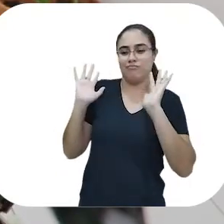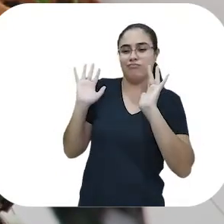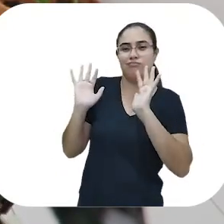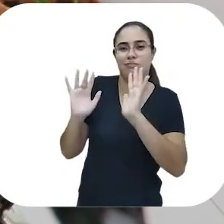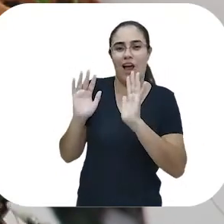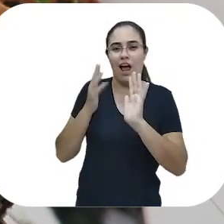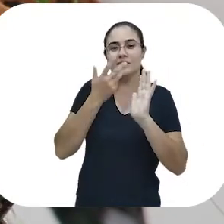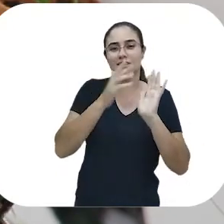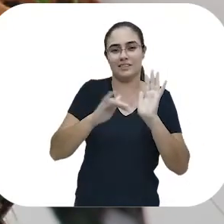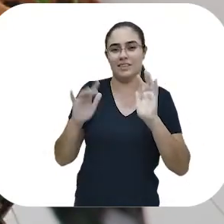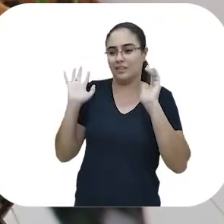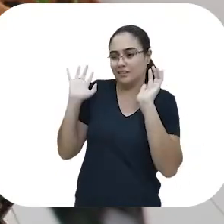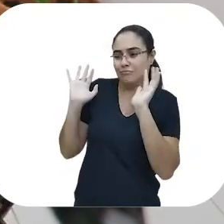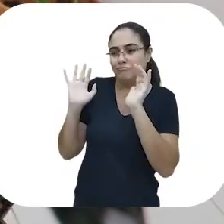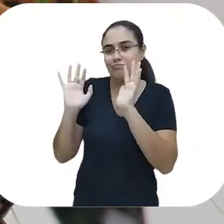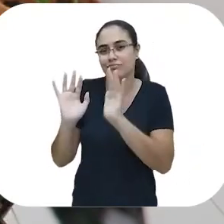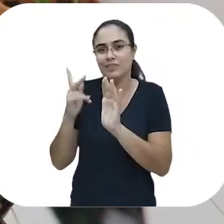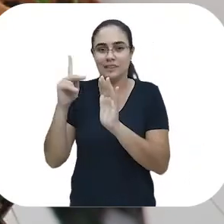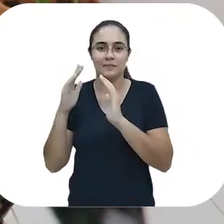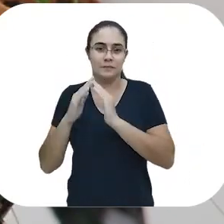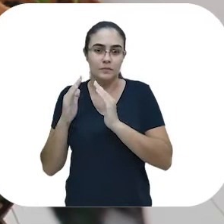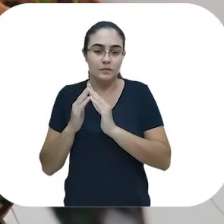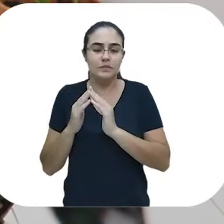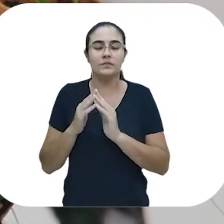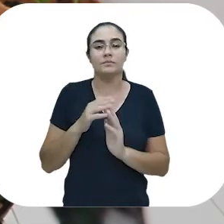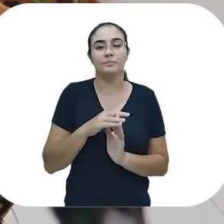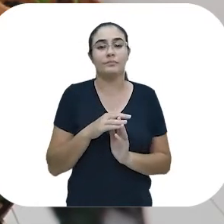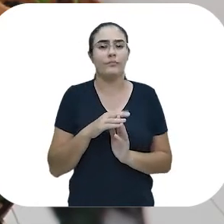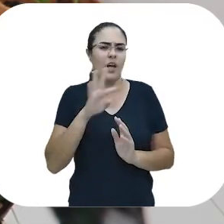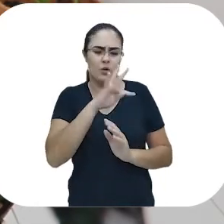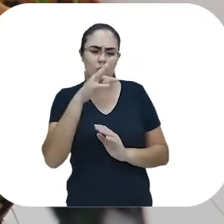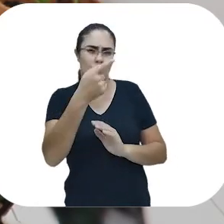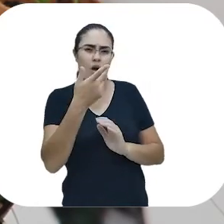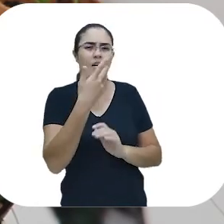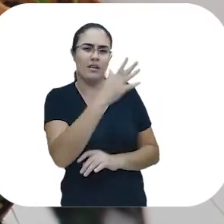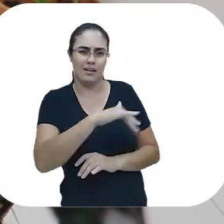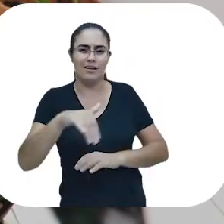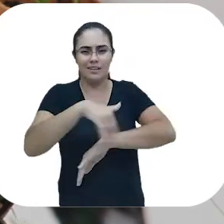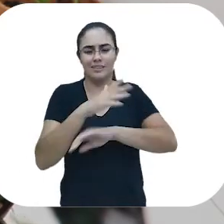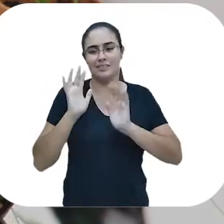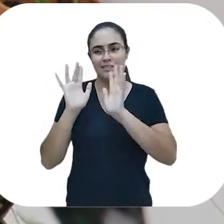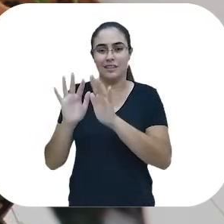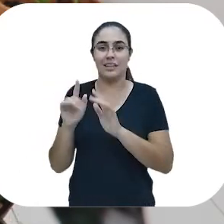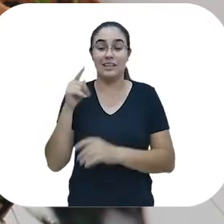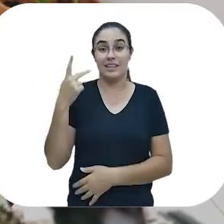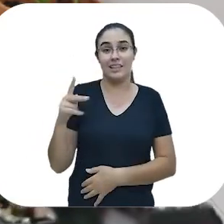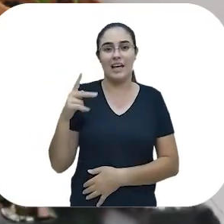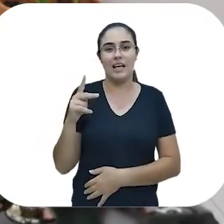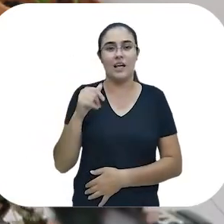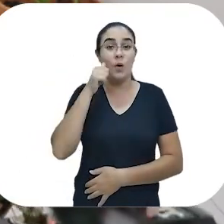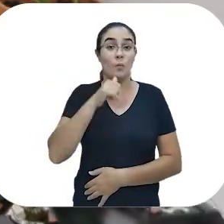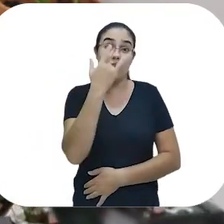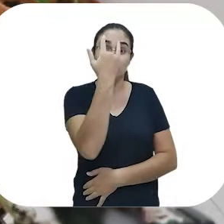casa de Dona Toinha, né? E eu passava as tardes com ela. E Dona Toinha era uma mulher cega, né? Era uma